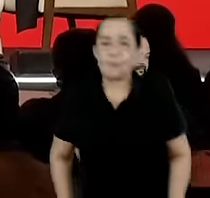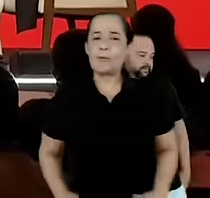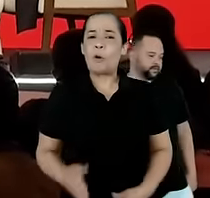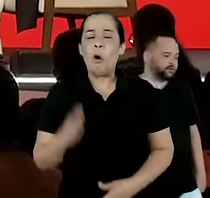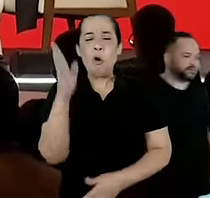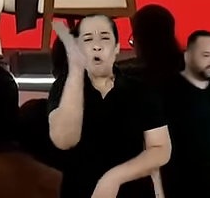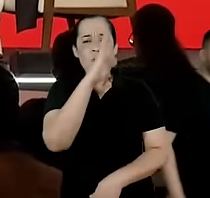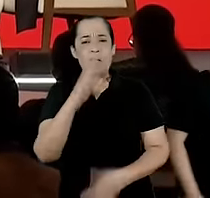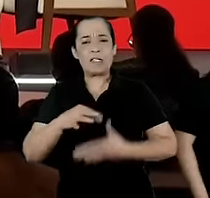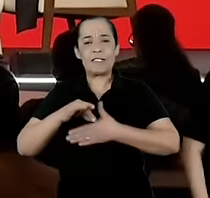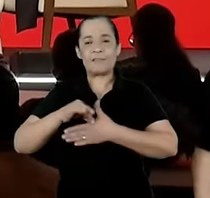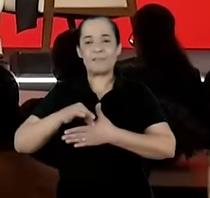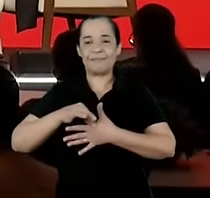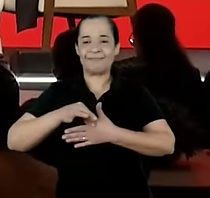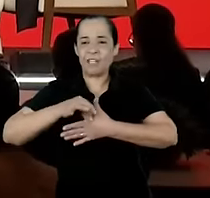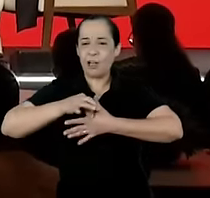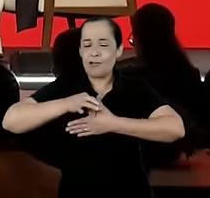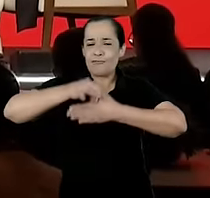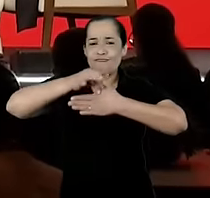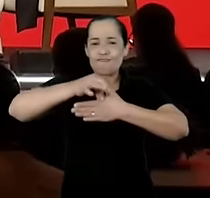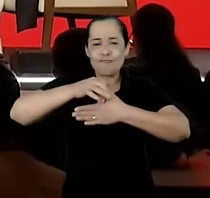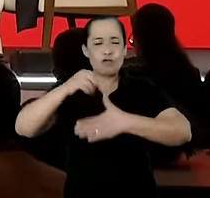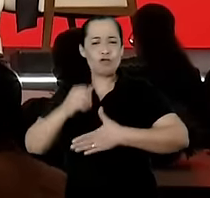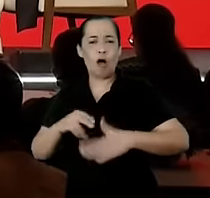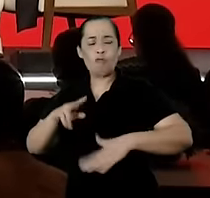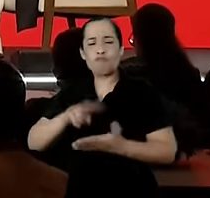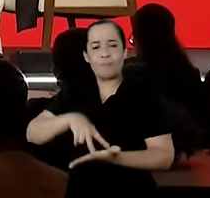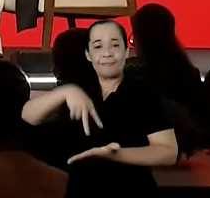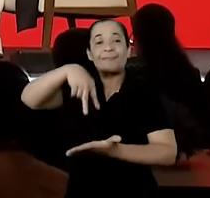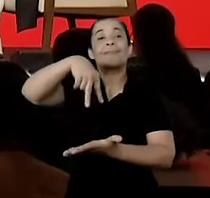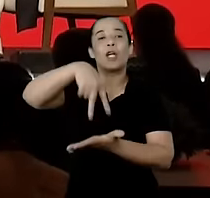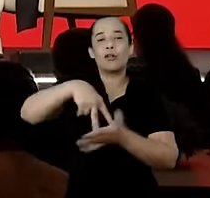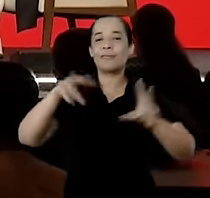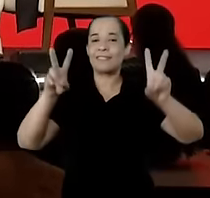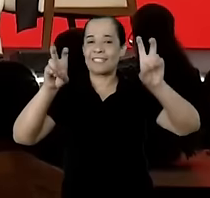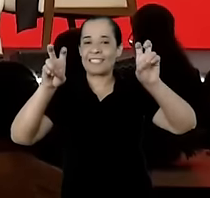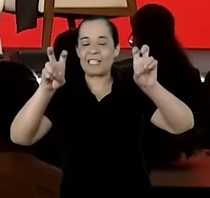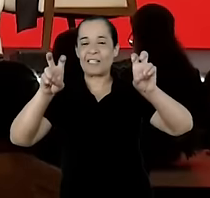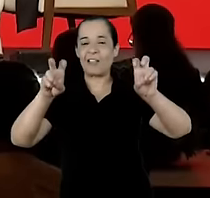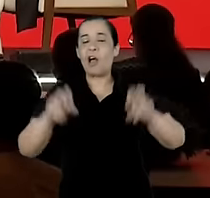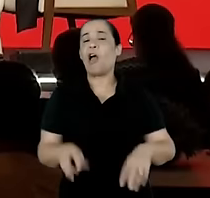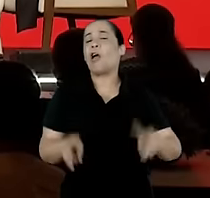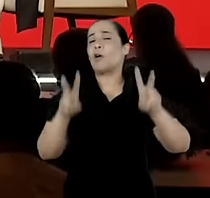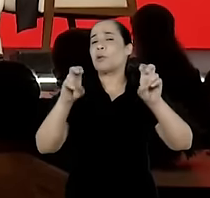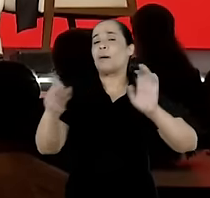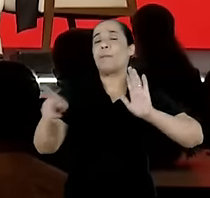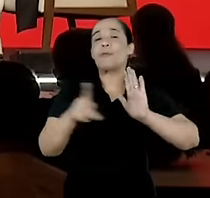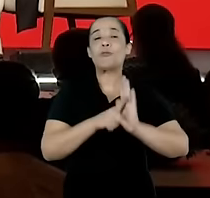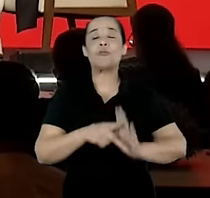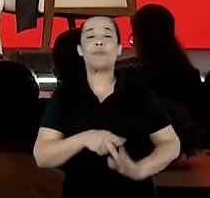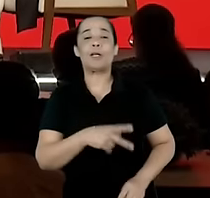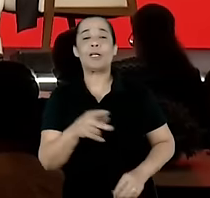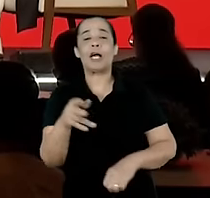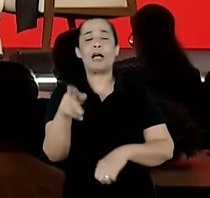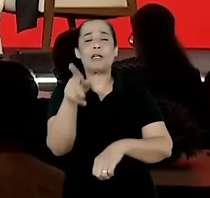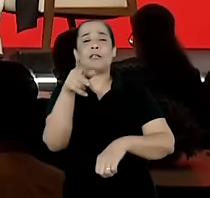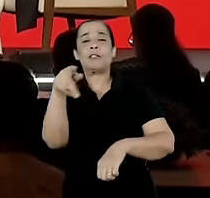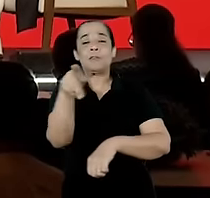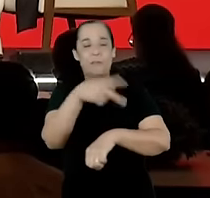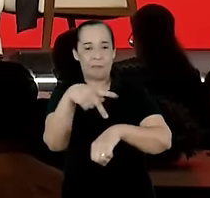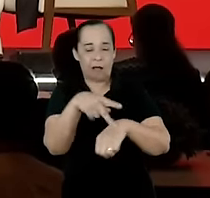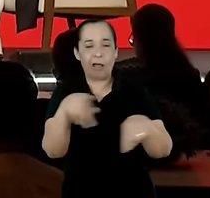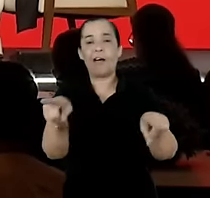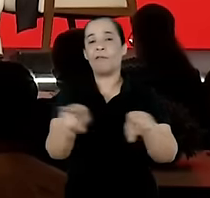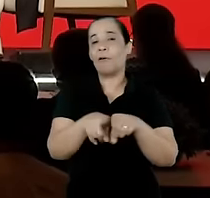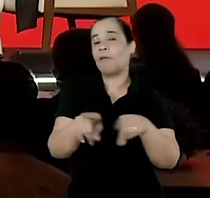nessa pauta como um protagonista nessa pauta essa é uma pauta de país é uma pauta de estado e assim eu tenho certeza